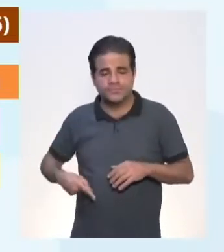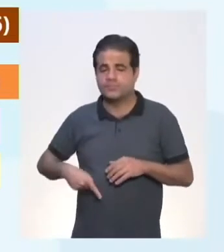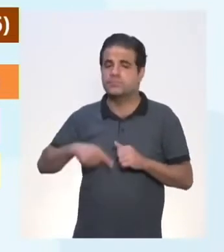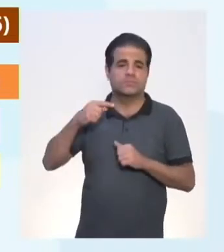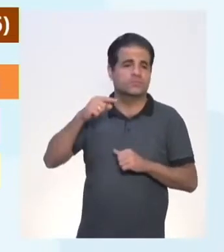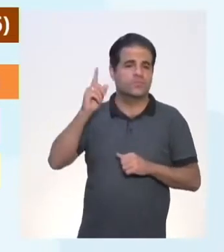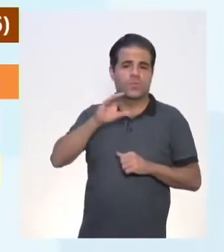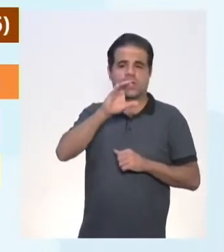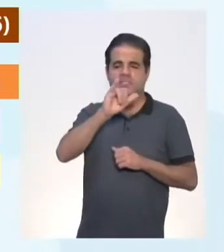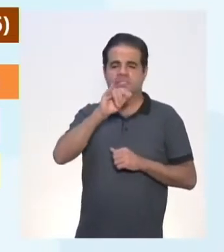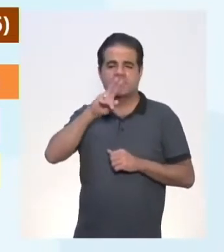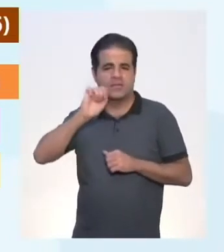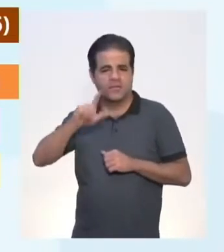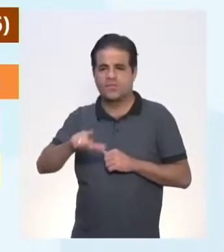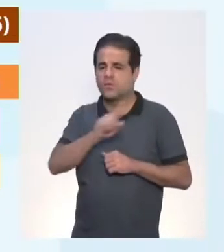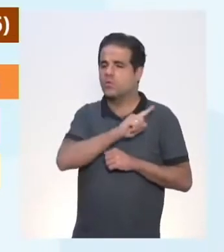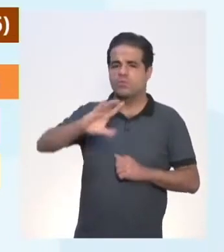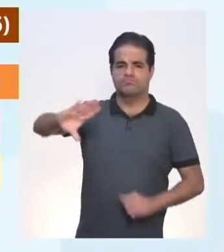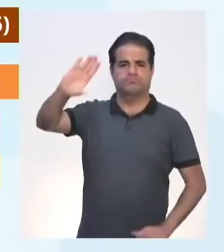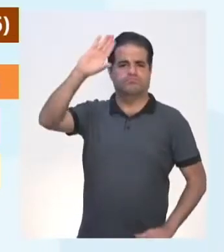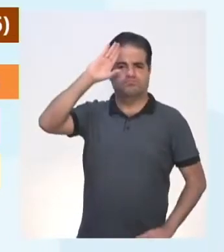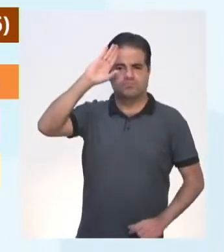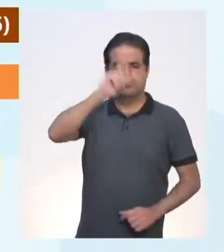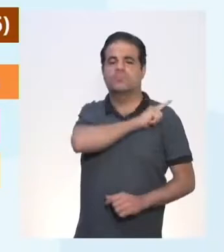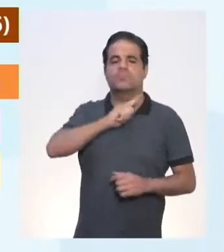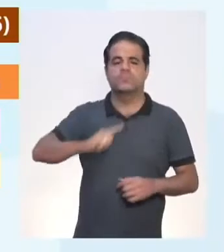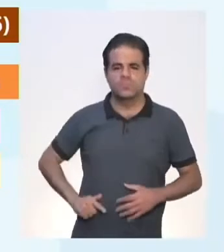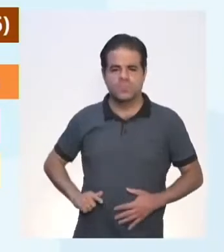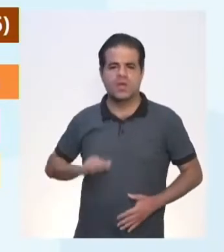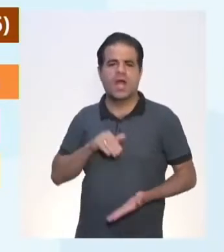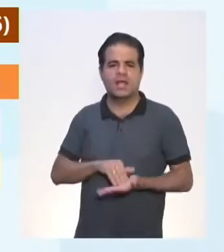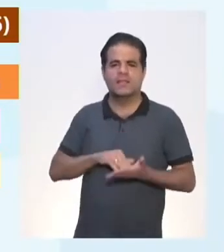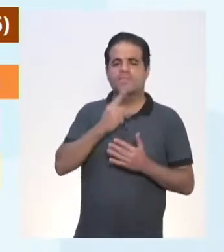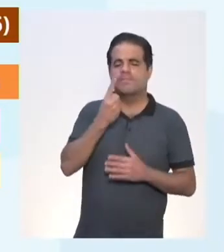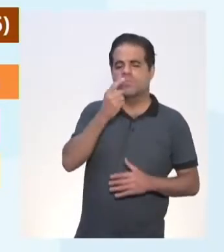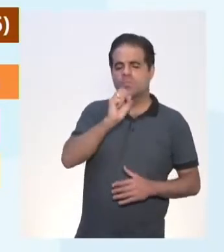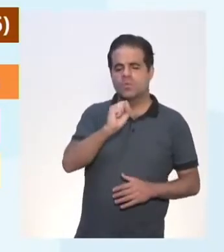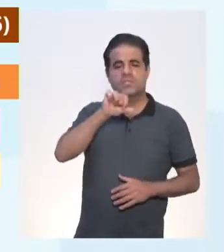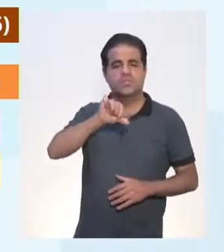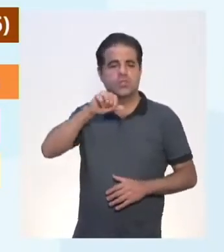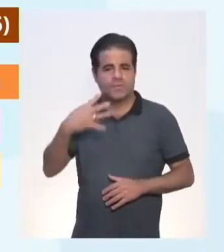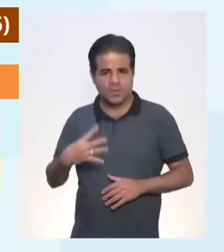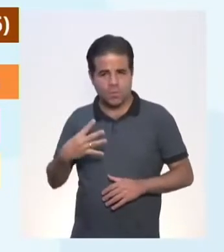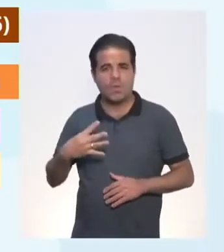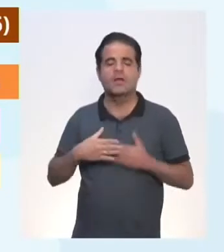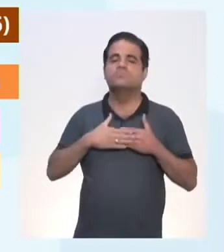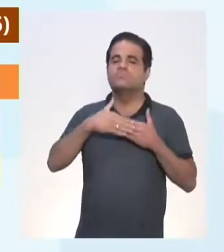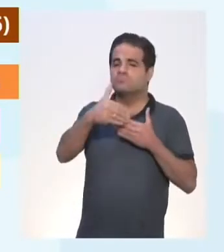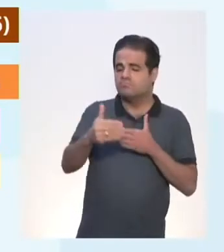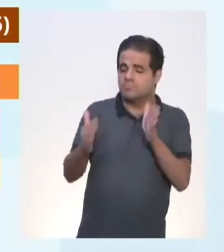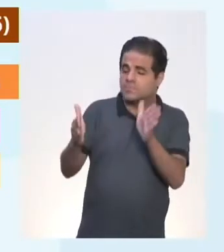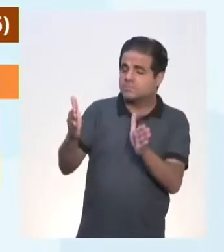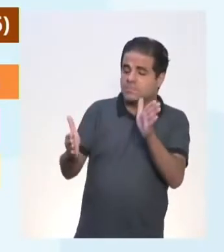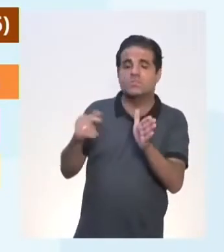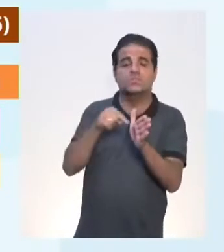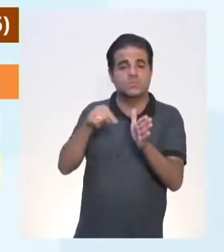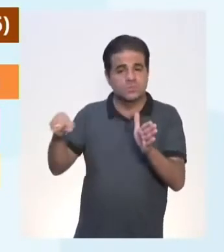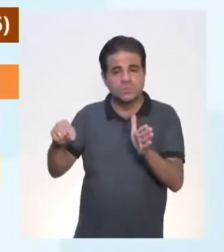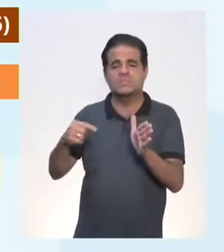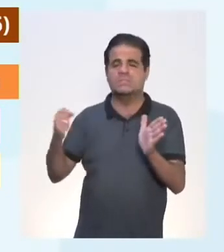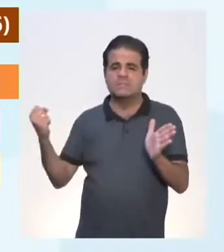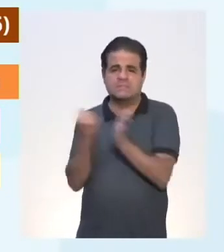é um civil, é um militar. Nós teremos um governo militar aí até 1894. E esse período será